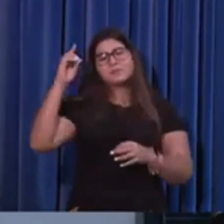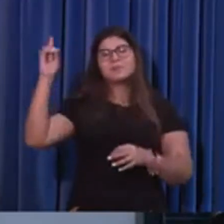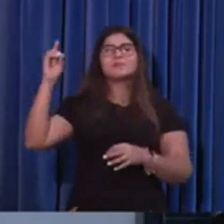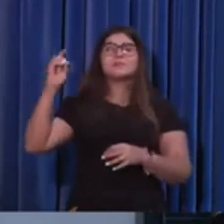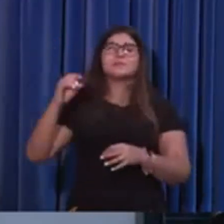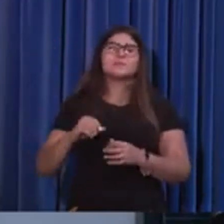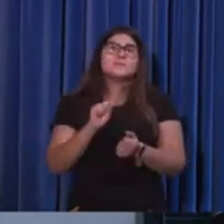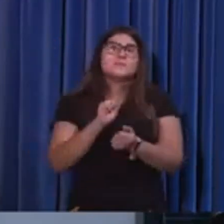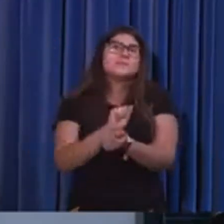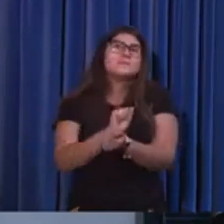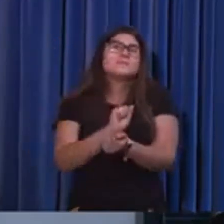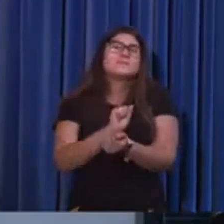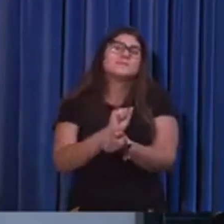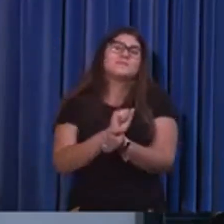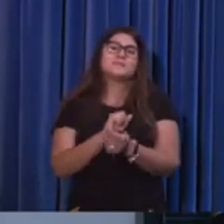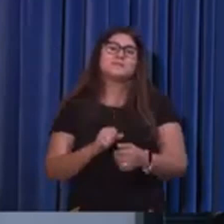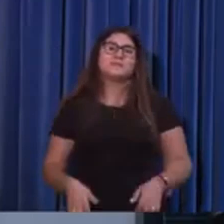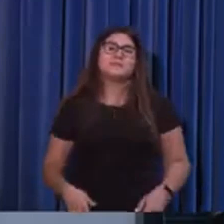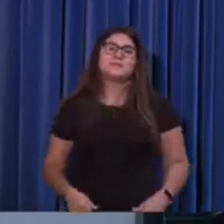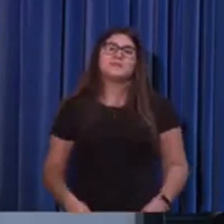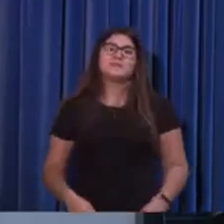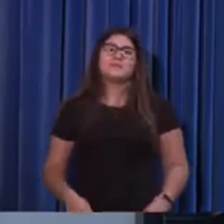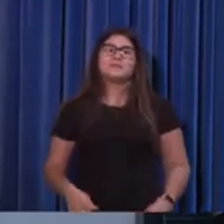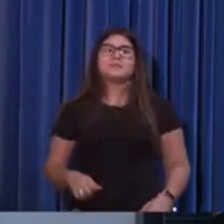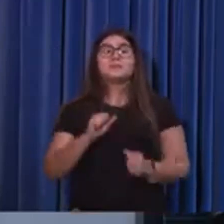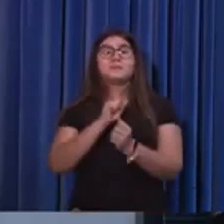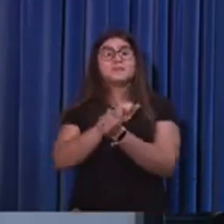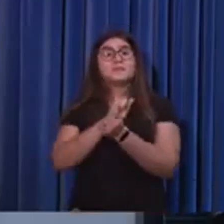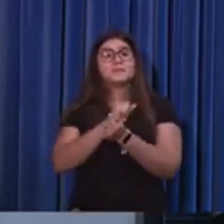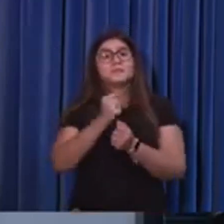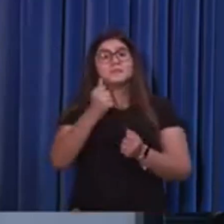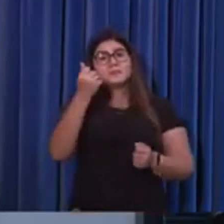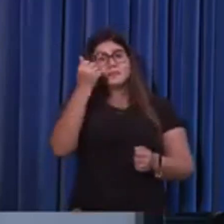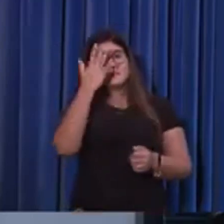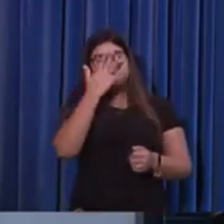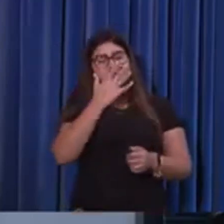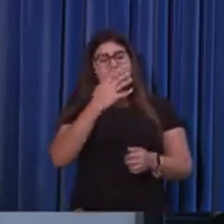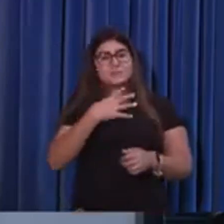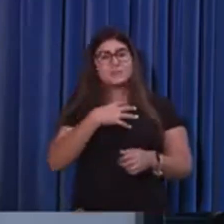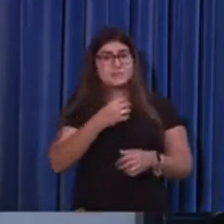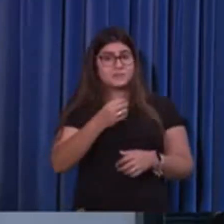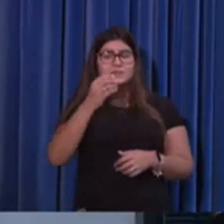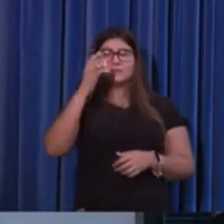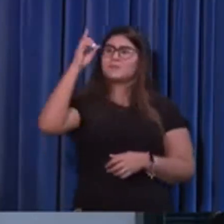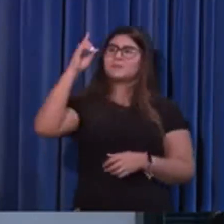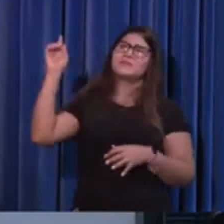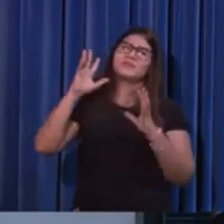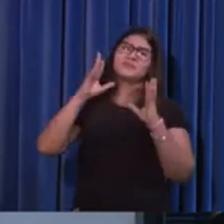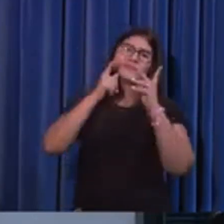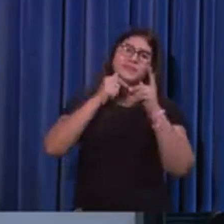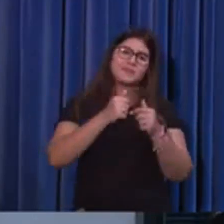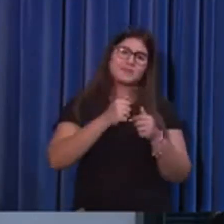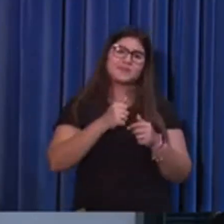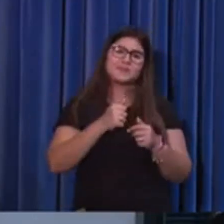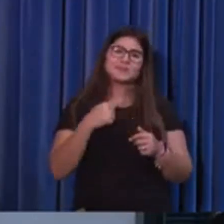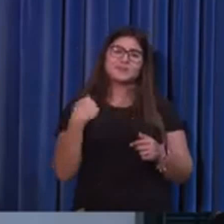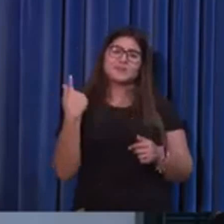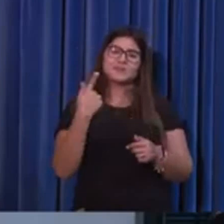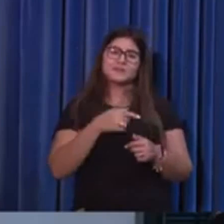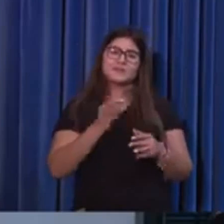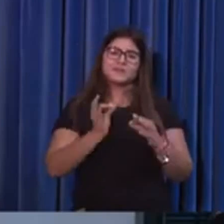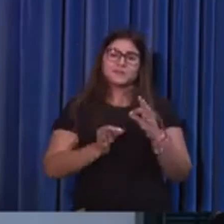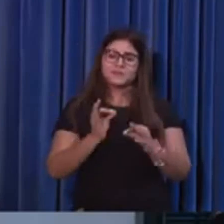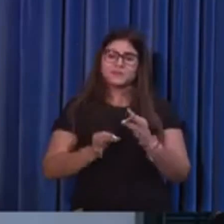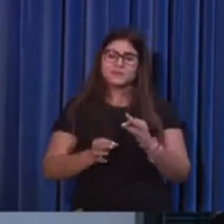criação aguarda a revelação dos filhos de Deus, como diz Romanos 8,19. Que maravilha sermos tratados com a justiça